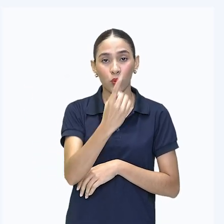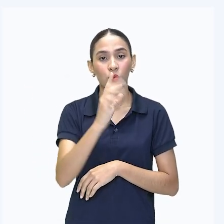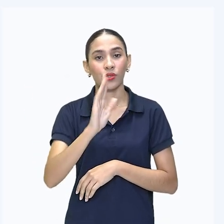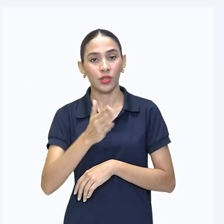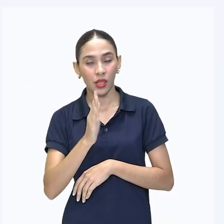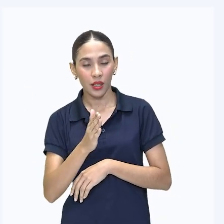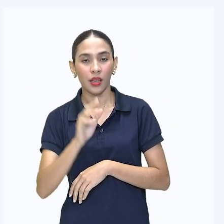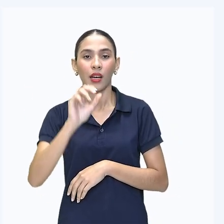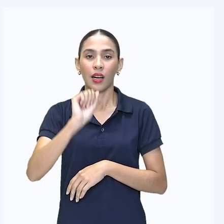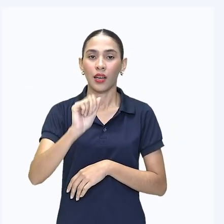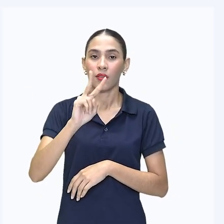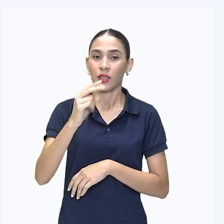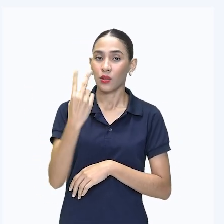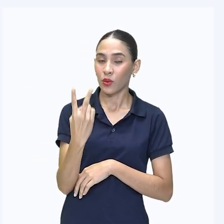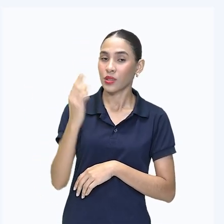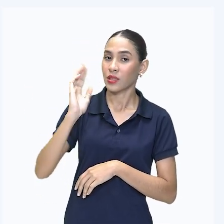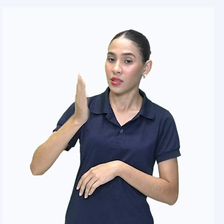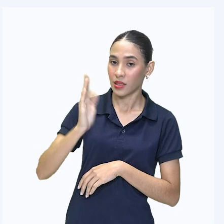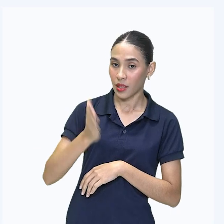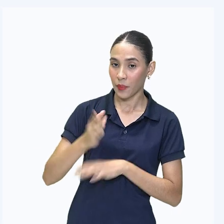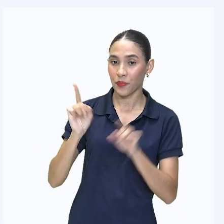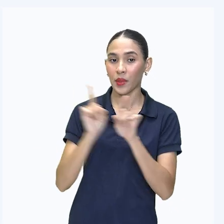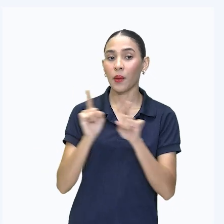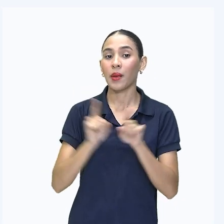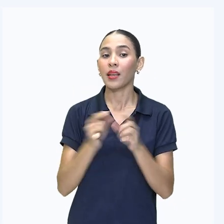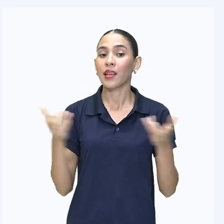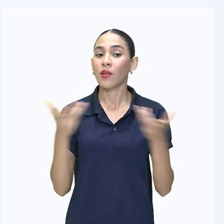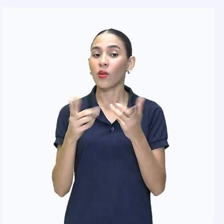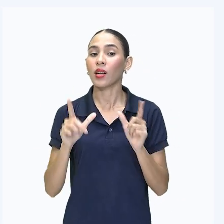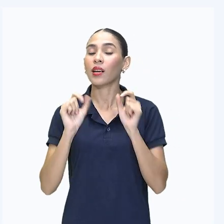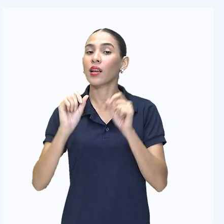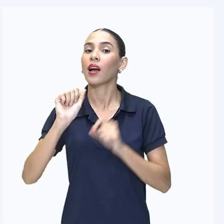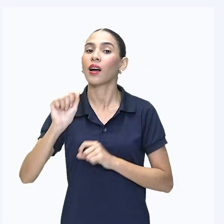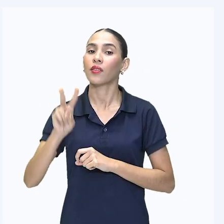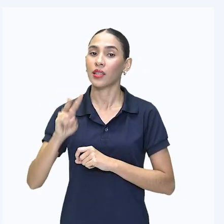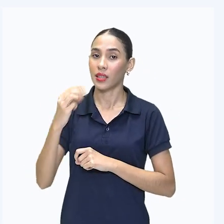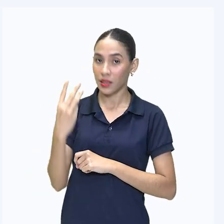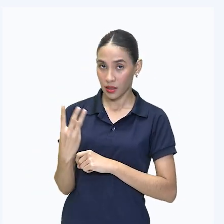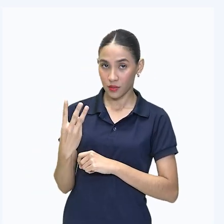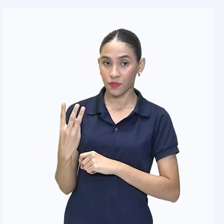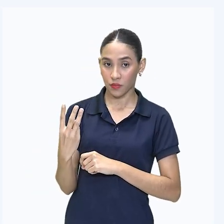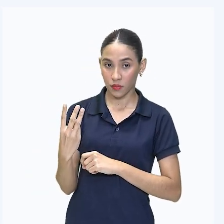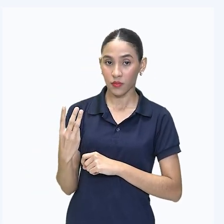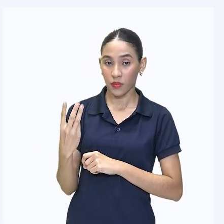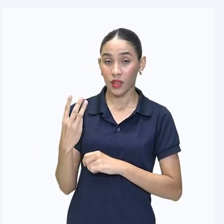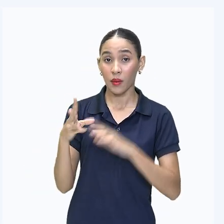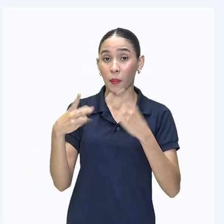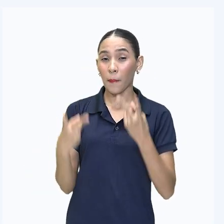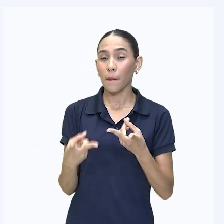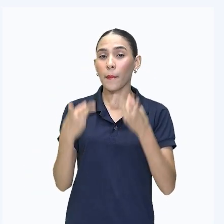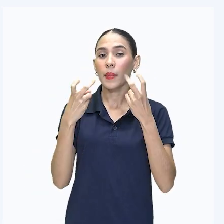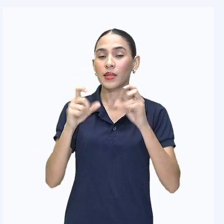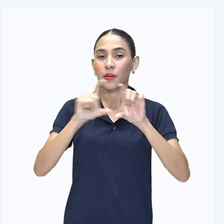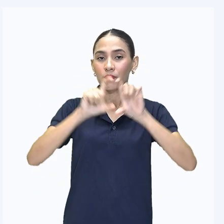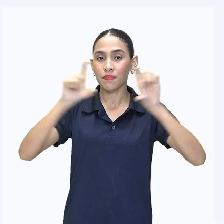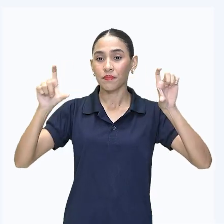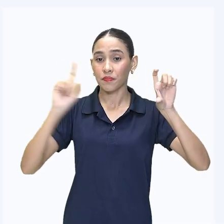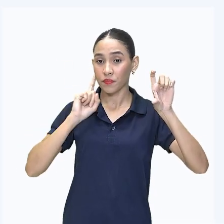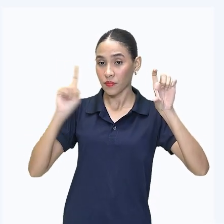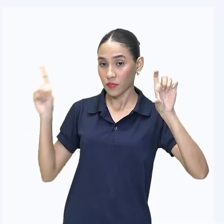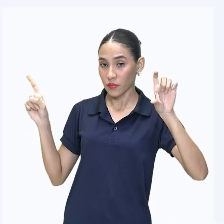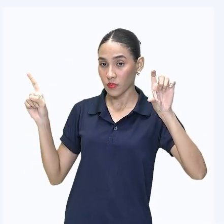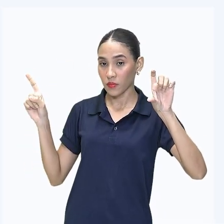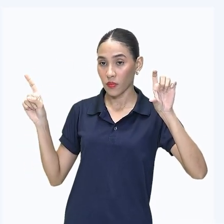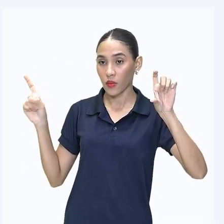foi lançada, a AV2 também. E a gente está trabalhando ali na AV3, né? Percebam que